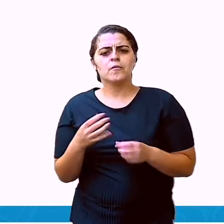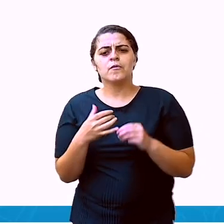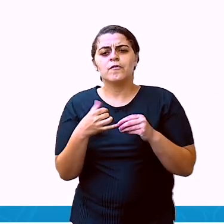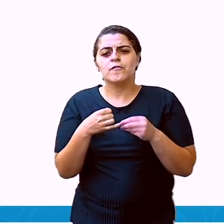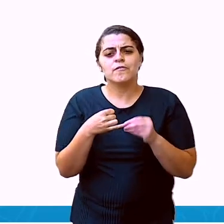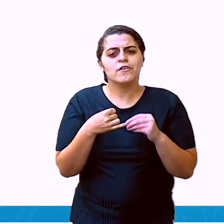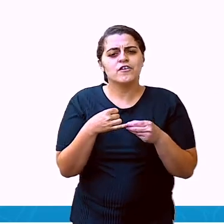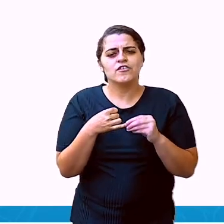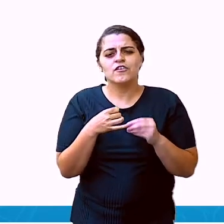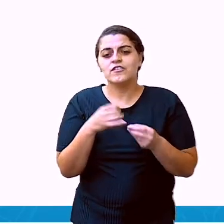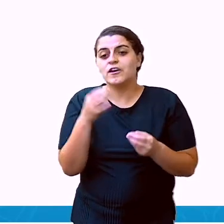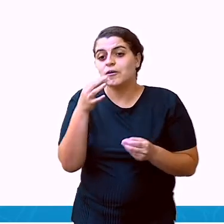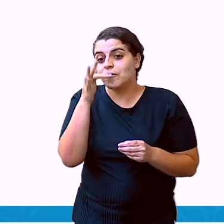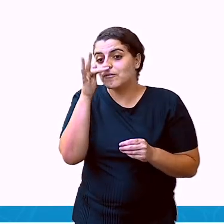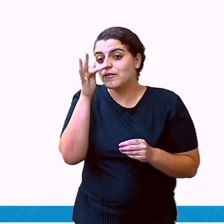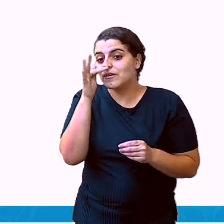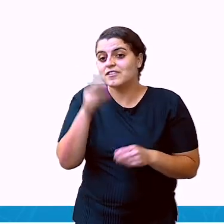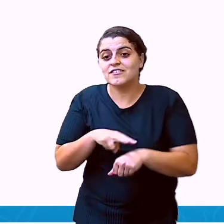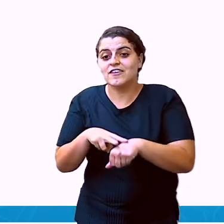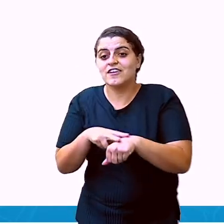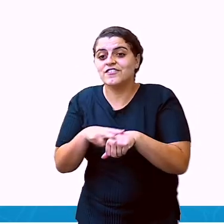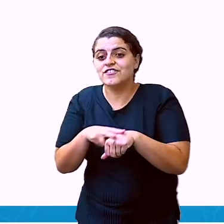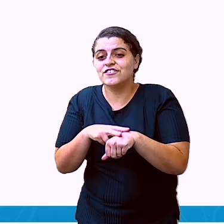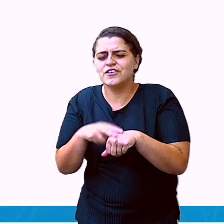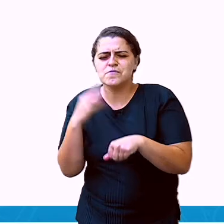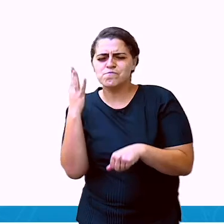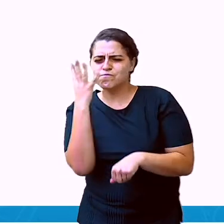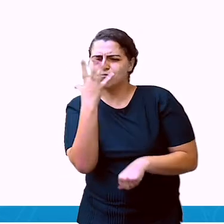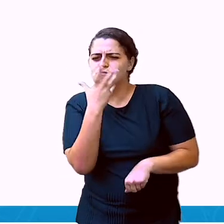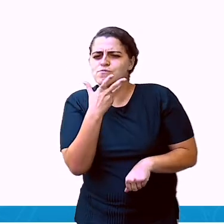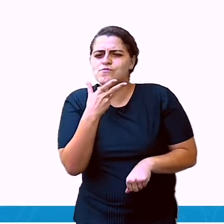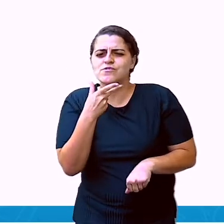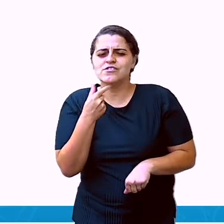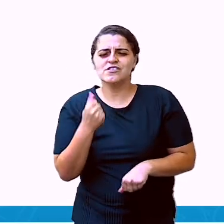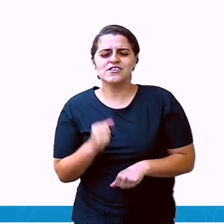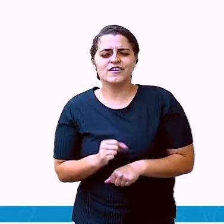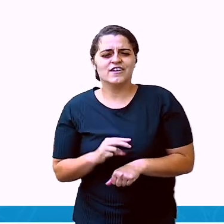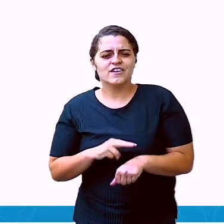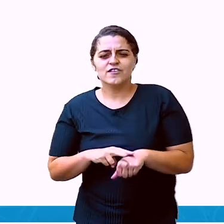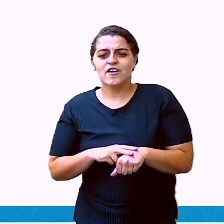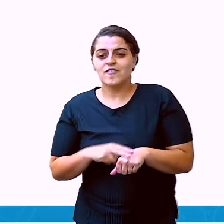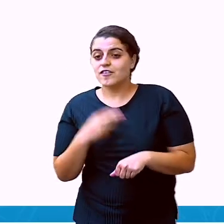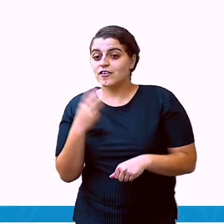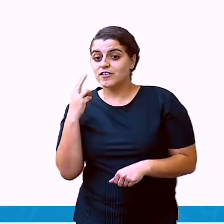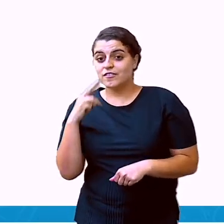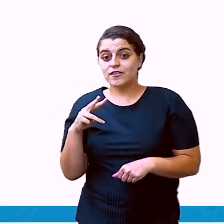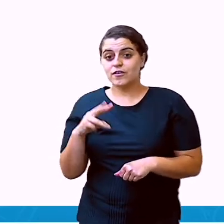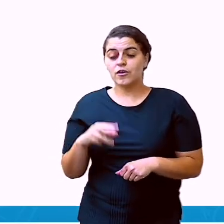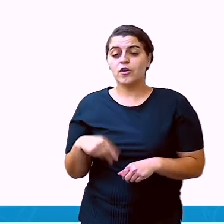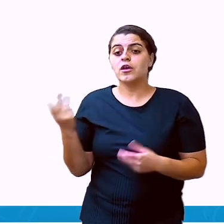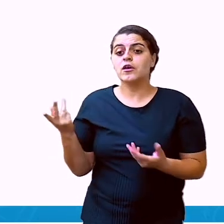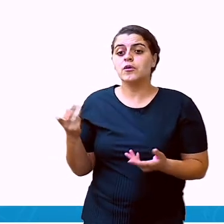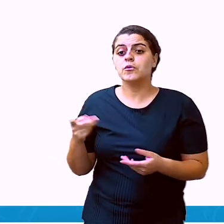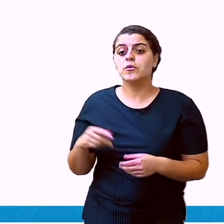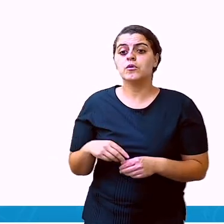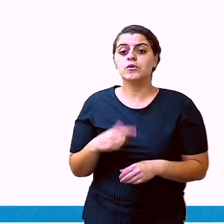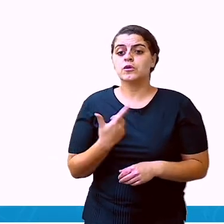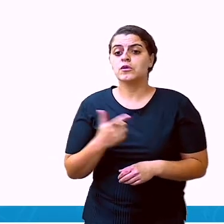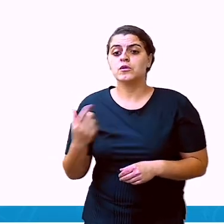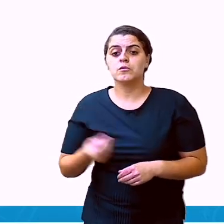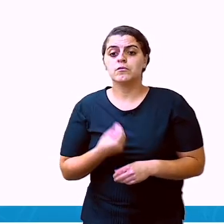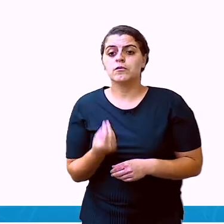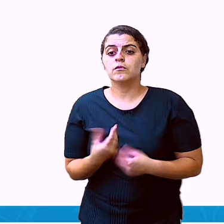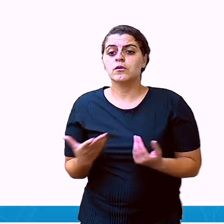feijão floresceu. Olha como ele está vistoso, verde. E o componente não